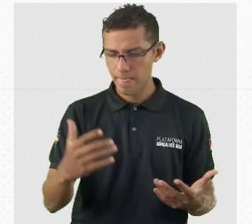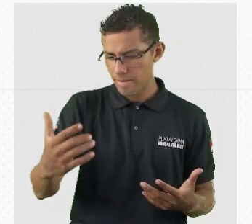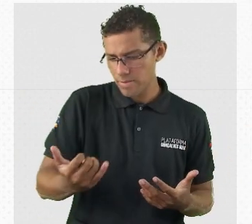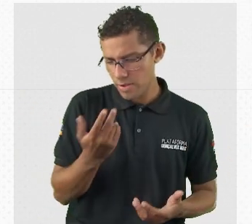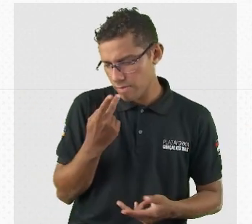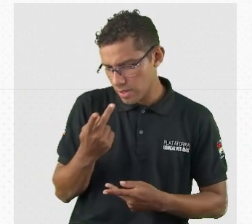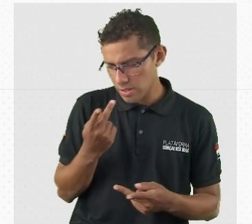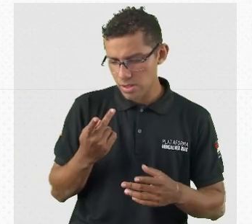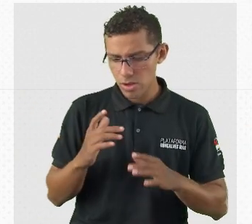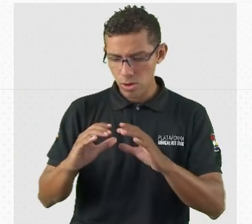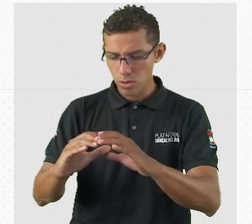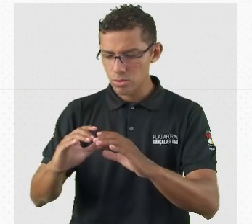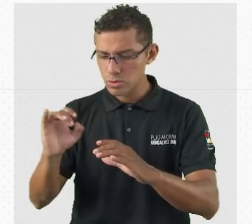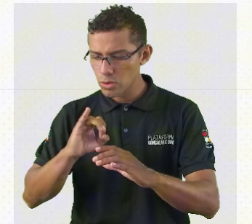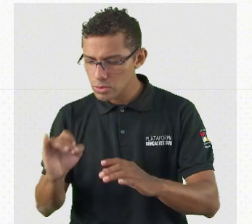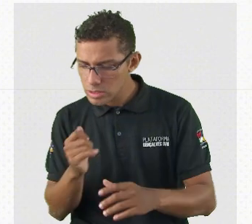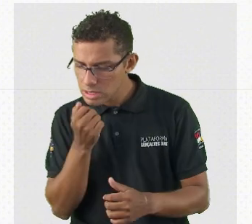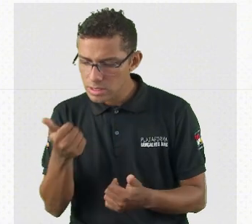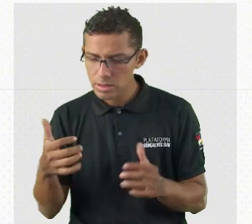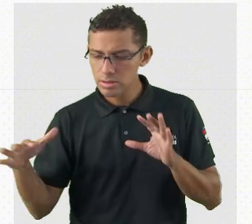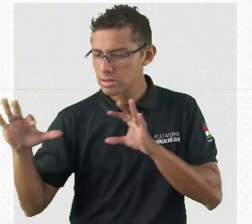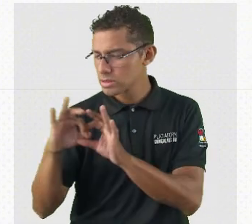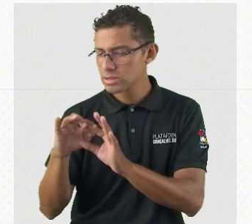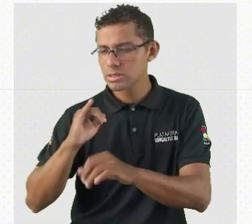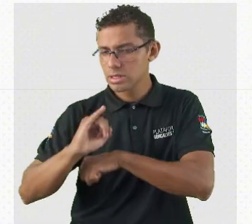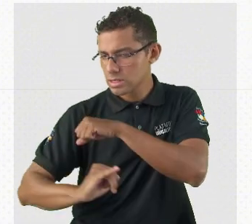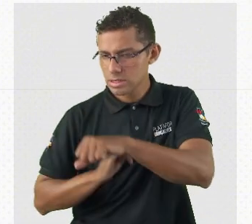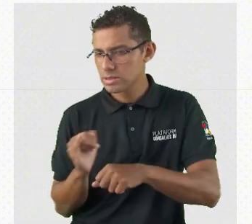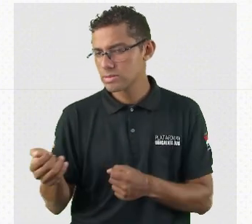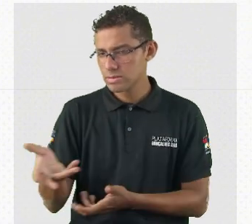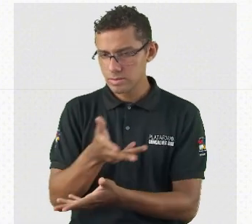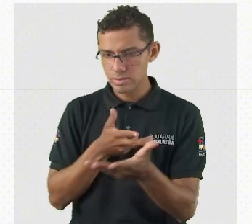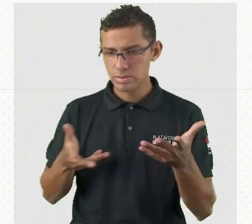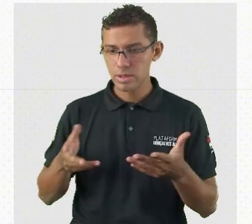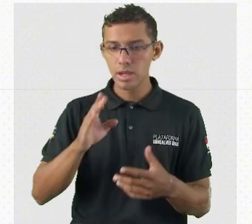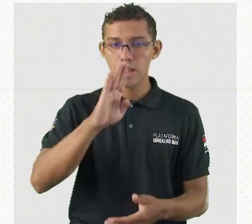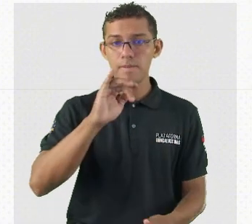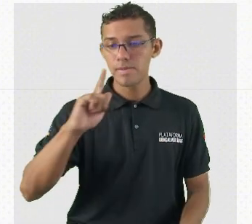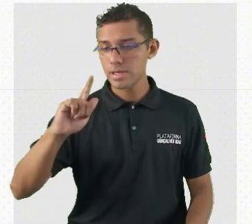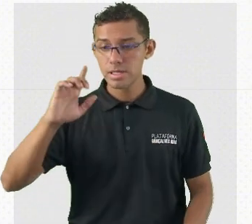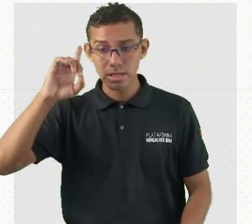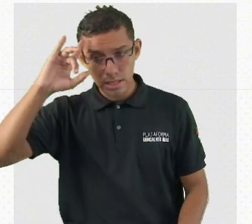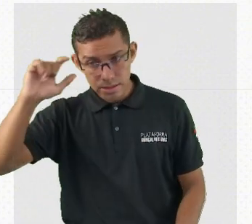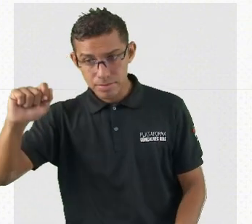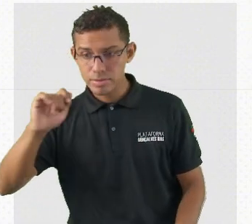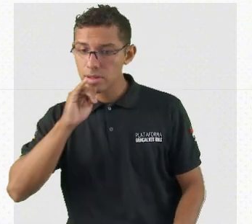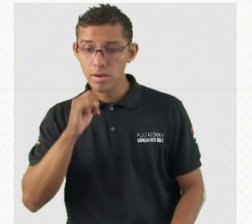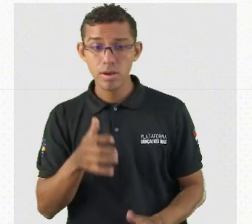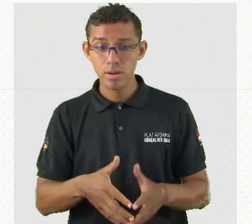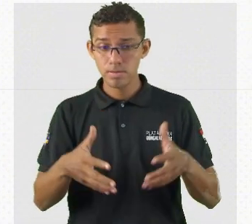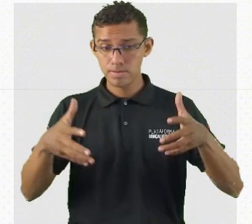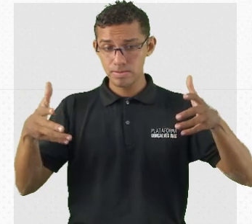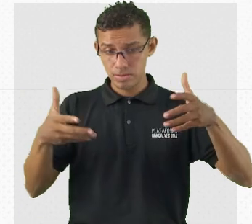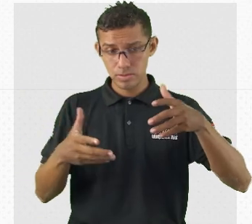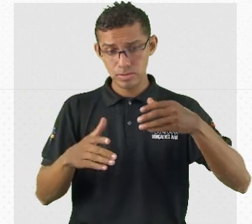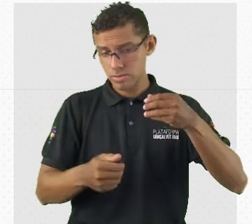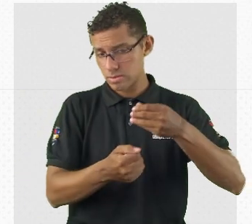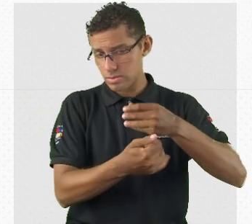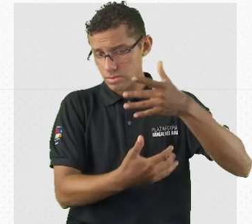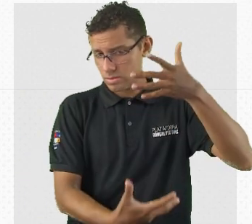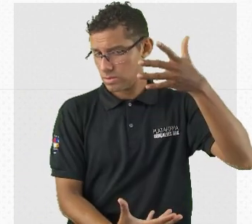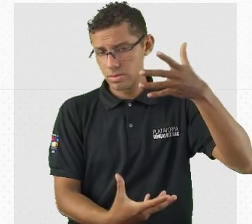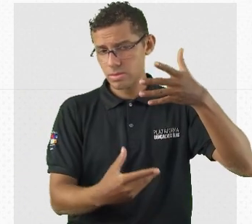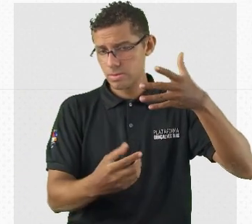sempre conectadas à internet, dialogam, né, interagem. Sistemas de Big Data, gente, que são grandes arquivos que armazenam informações em